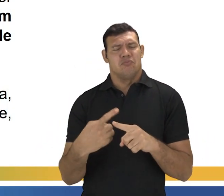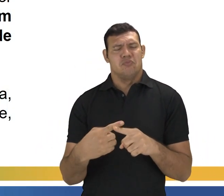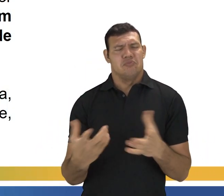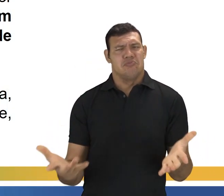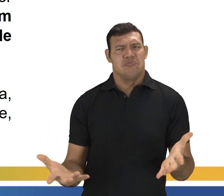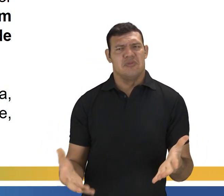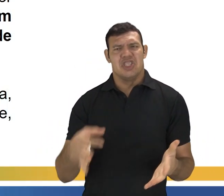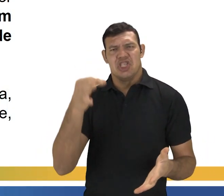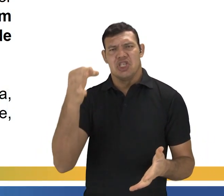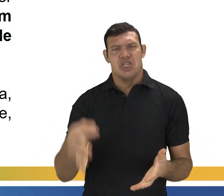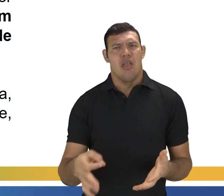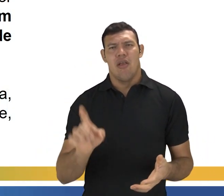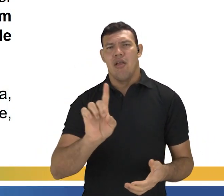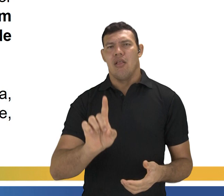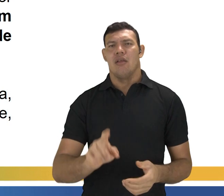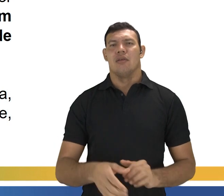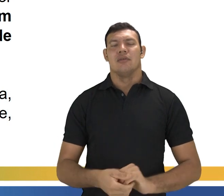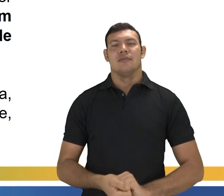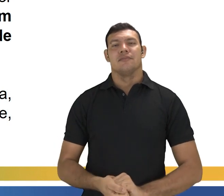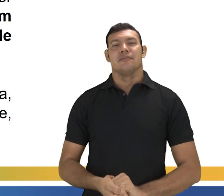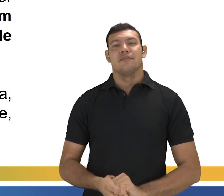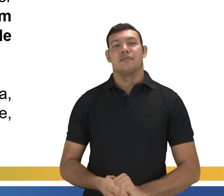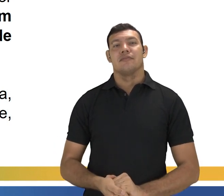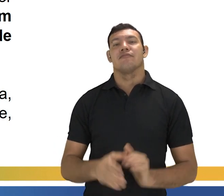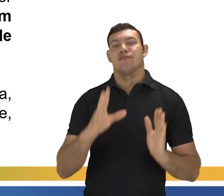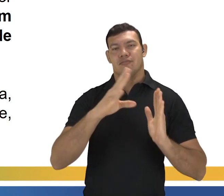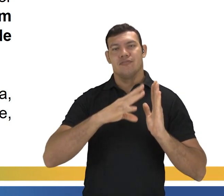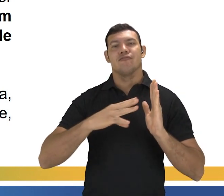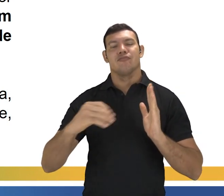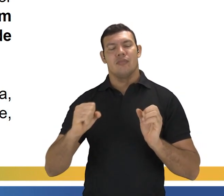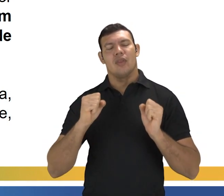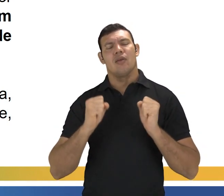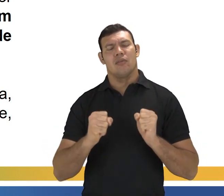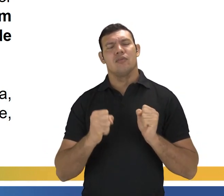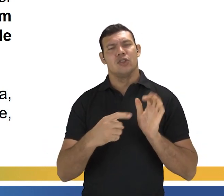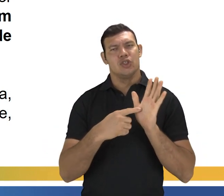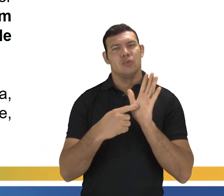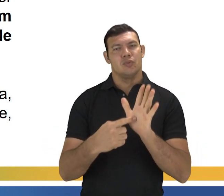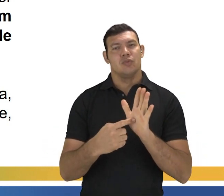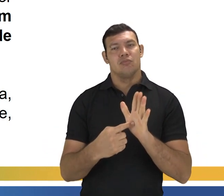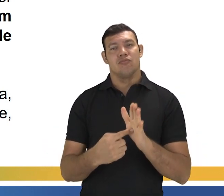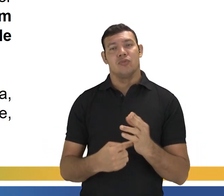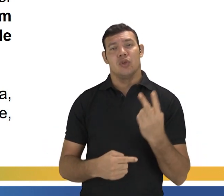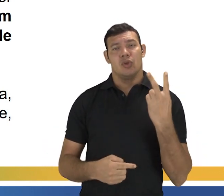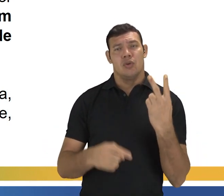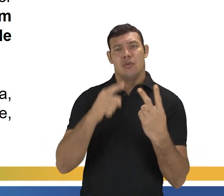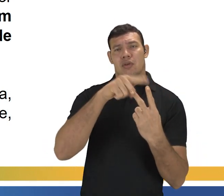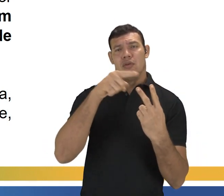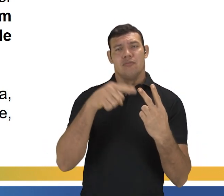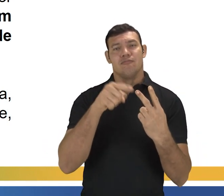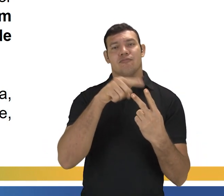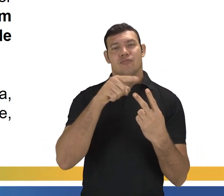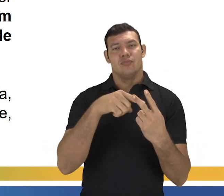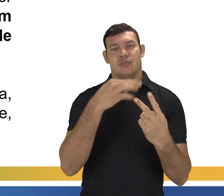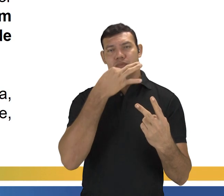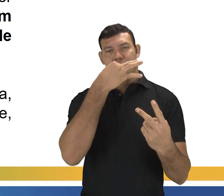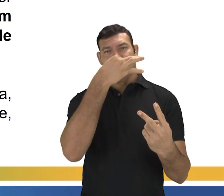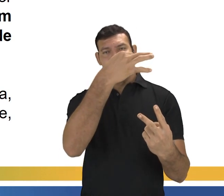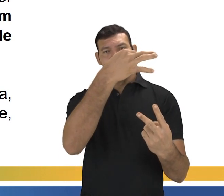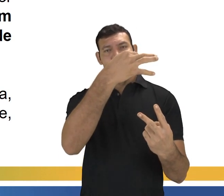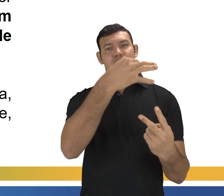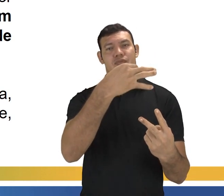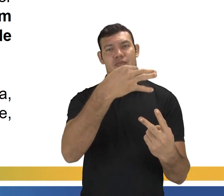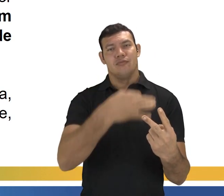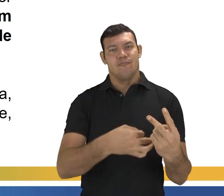funciona da forma como acontece. Nesse modelo, podem ser mostradas duas perspectivas diferentes sobre o mesmo argumento,